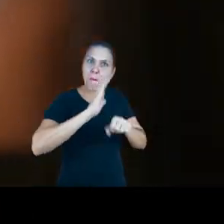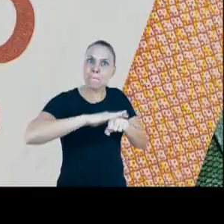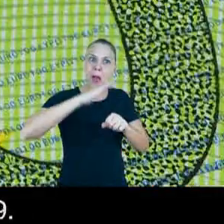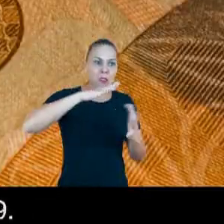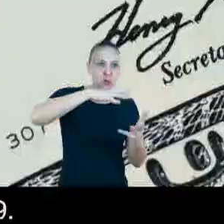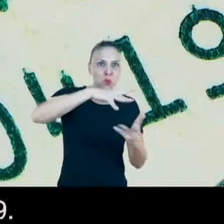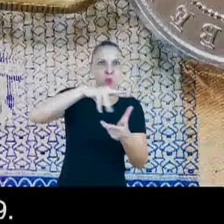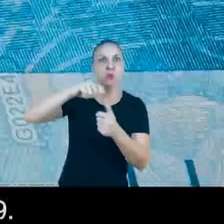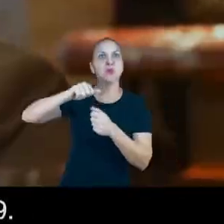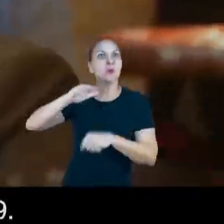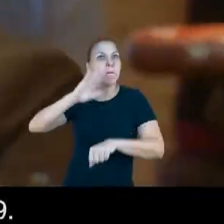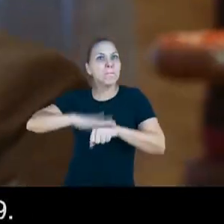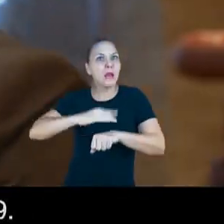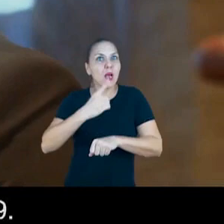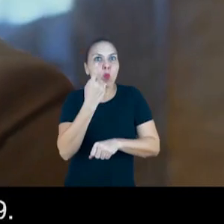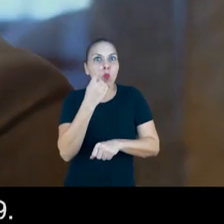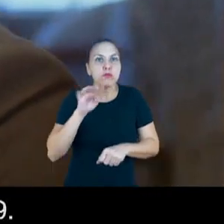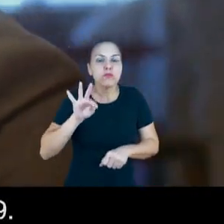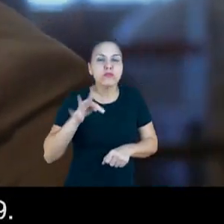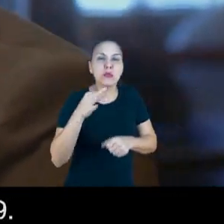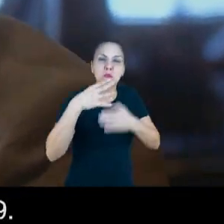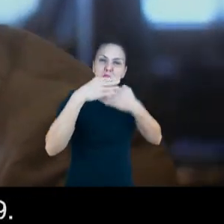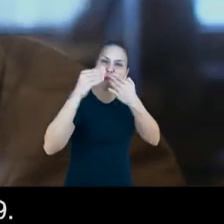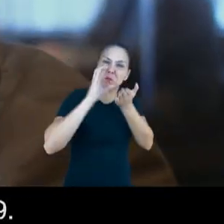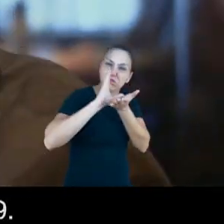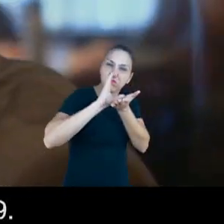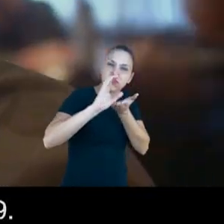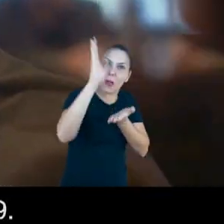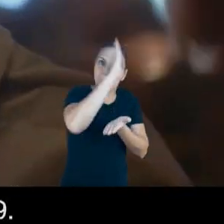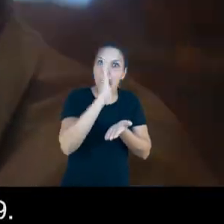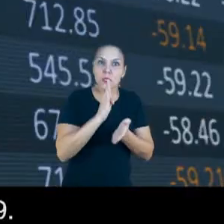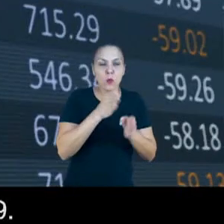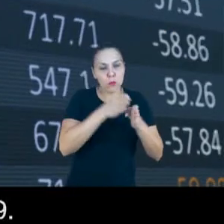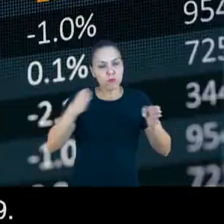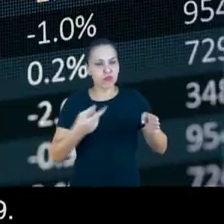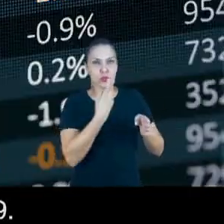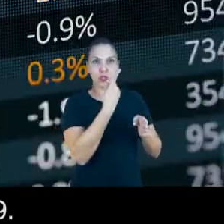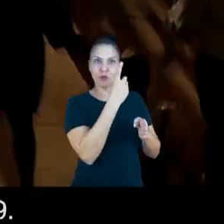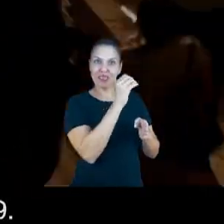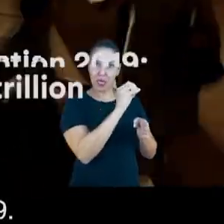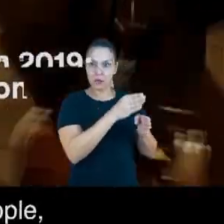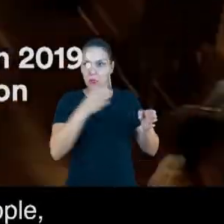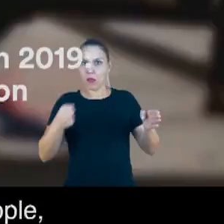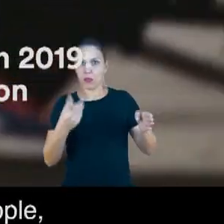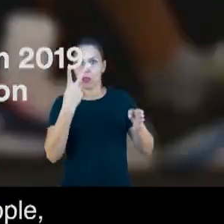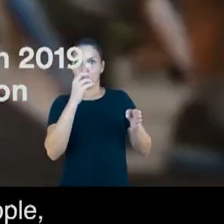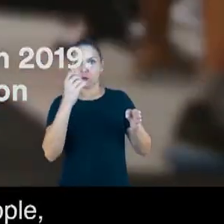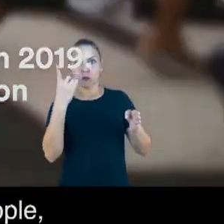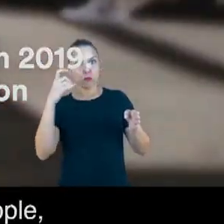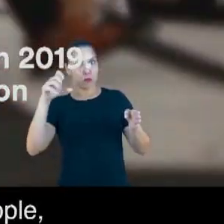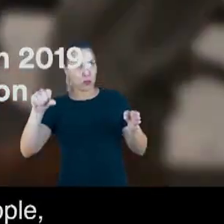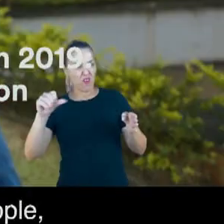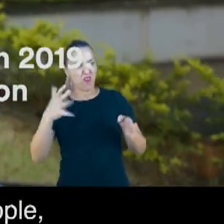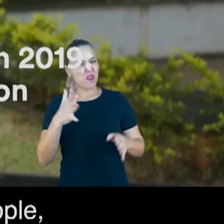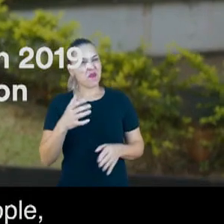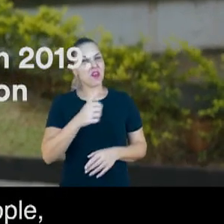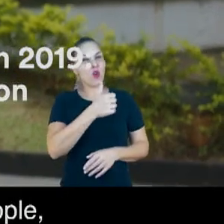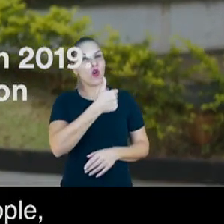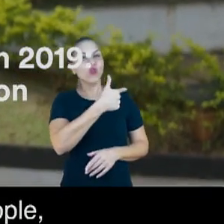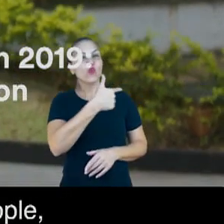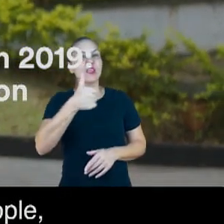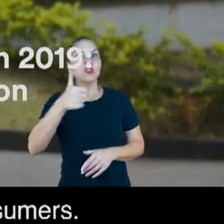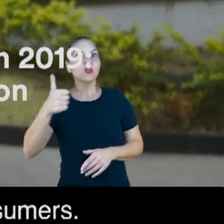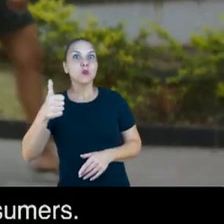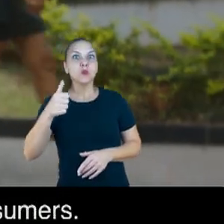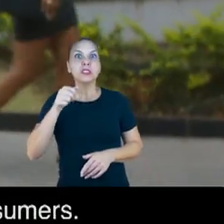investimentos no mundo. Foram mais de US$ 1 trilhão investidos no Brasil de 2010 a 2019. Somos aproximadamente 211 milhões